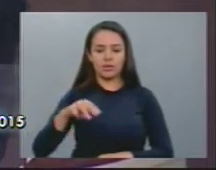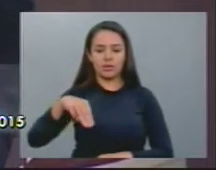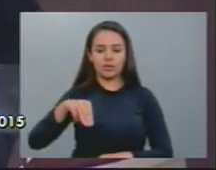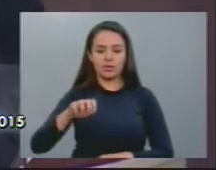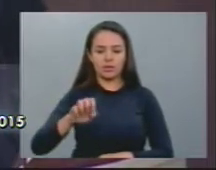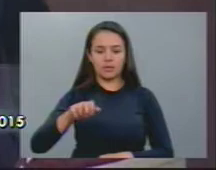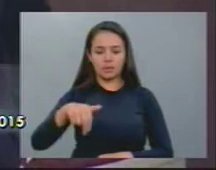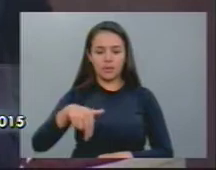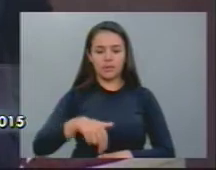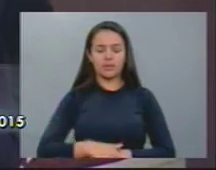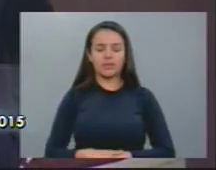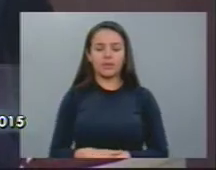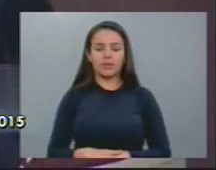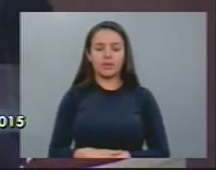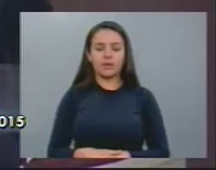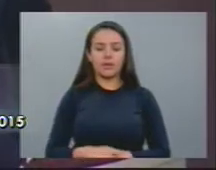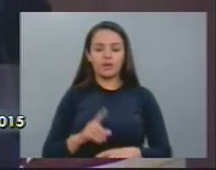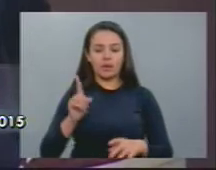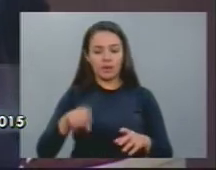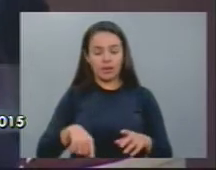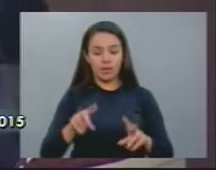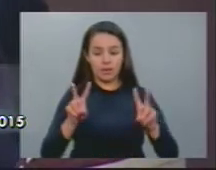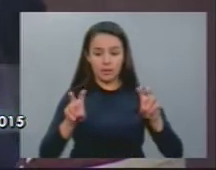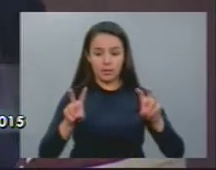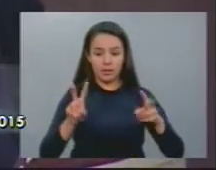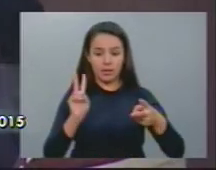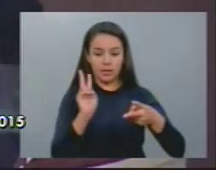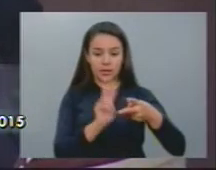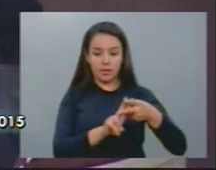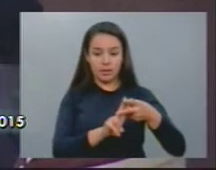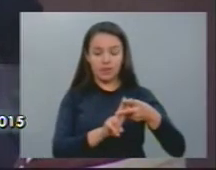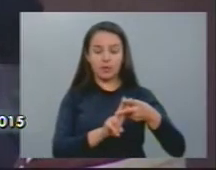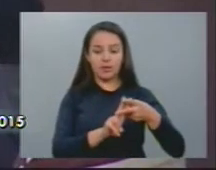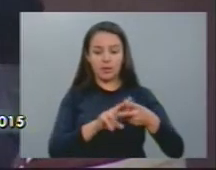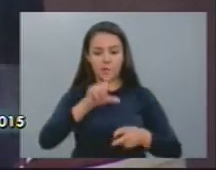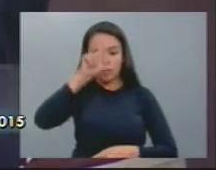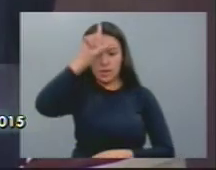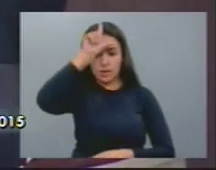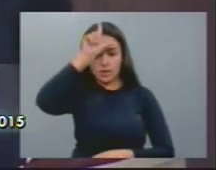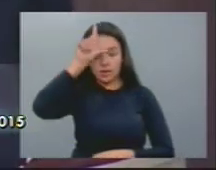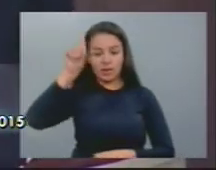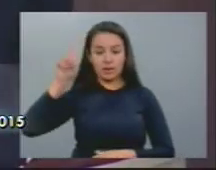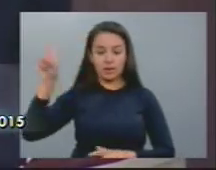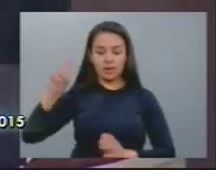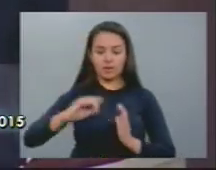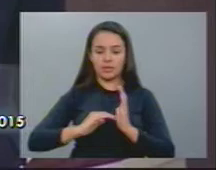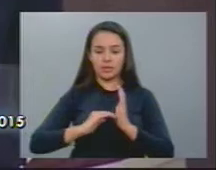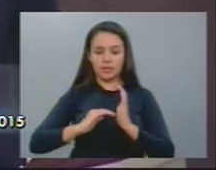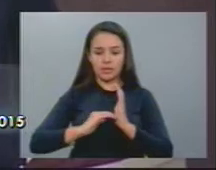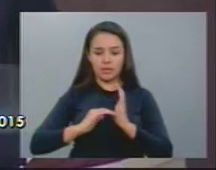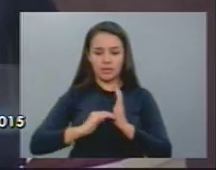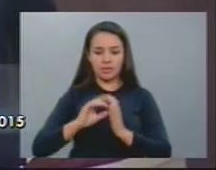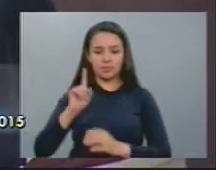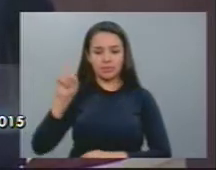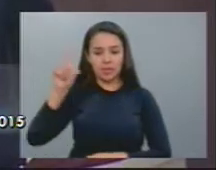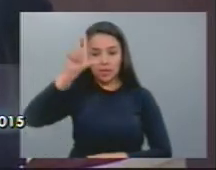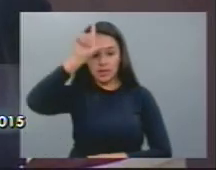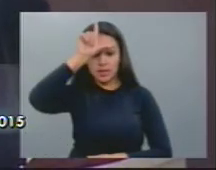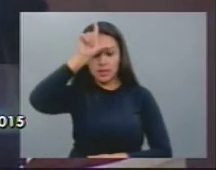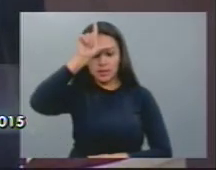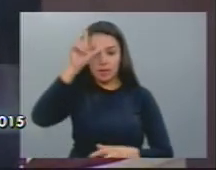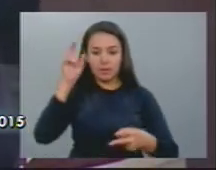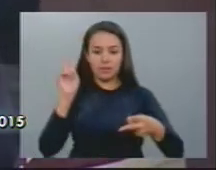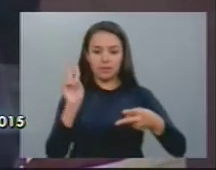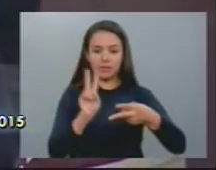à prisão do líder do governo no Senado. Hoje o Brasil amanheceu com o líder do governo no